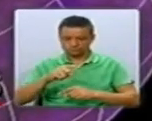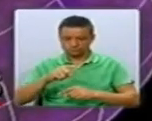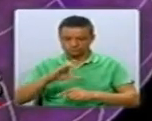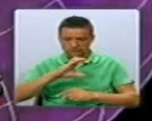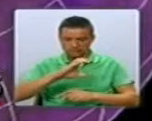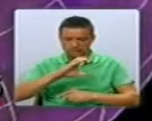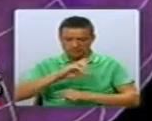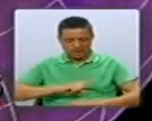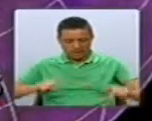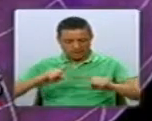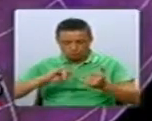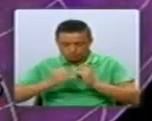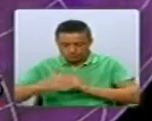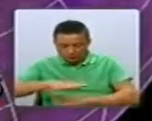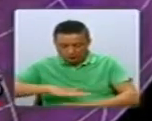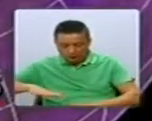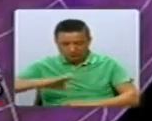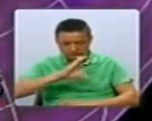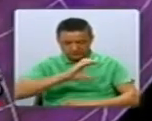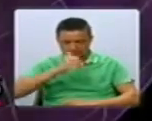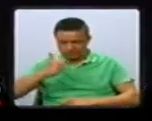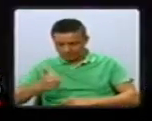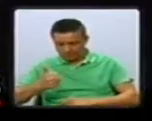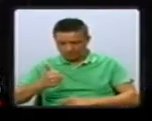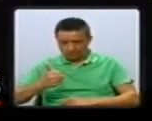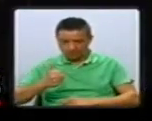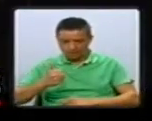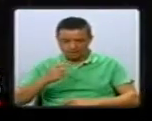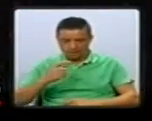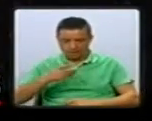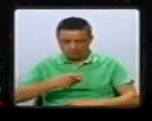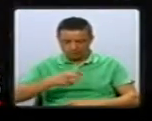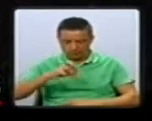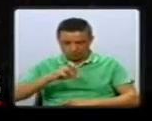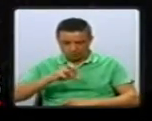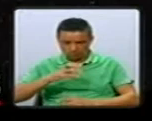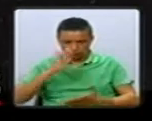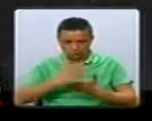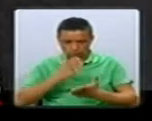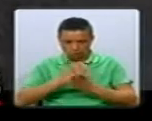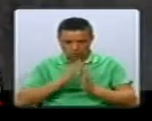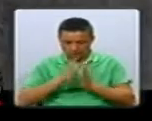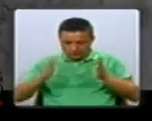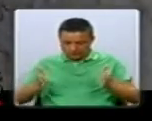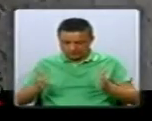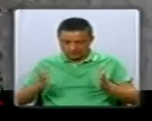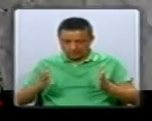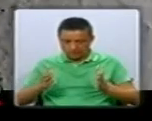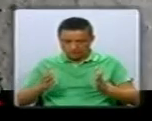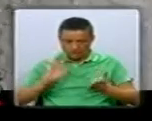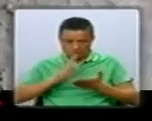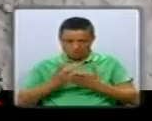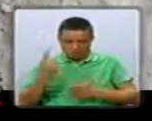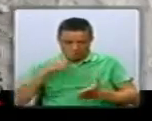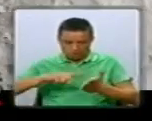e Belkovich, daí o CB. E está ali assinalado, e em 98 estava assinalado apenas daquele tamanho, e a notícia da semana é que aquele